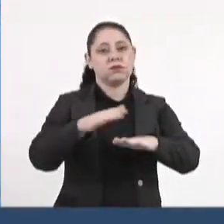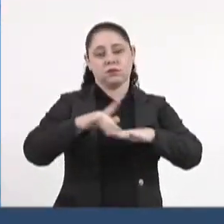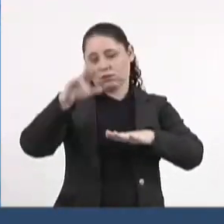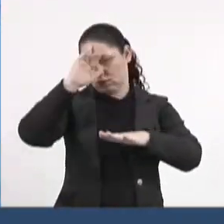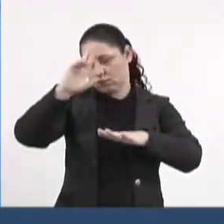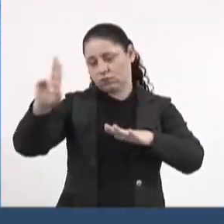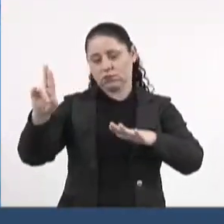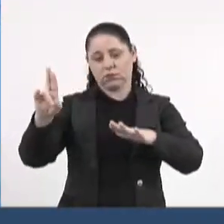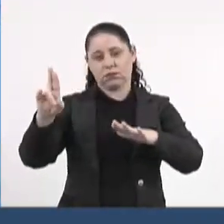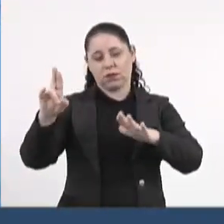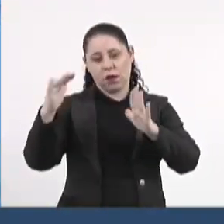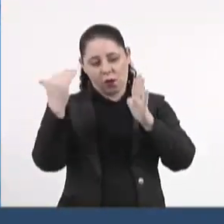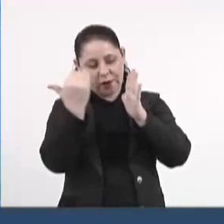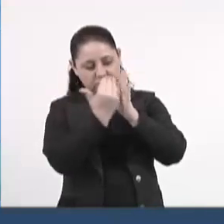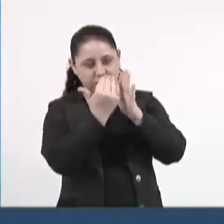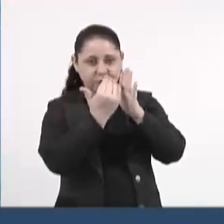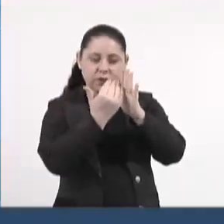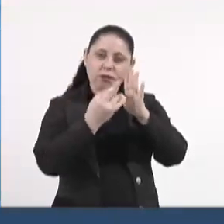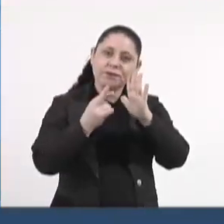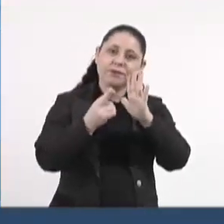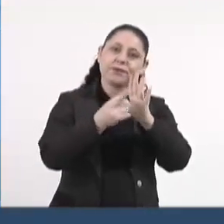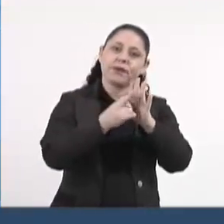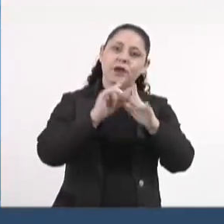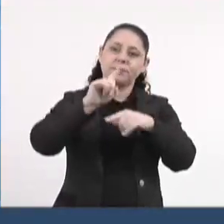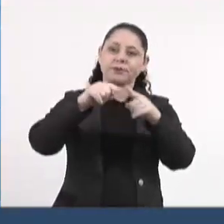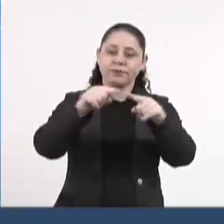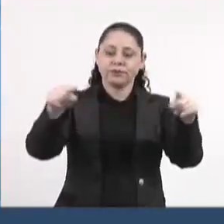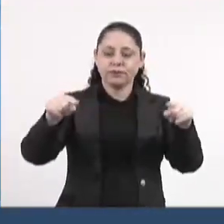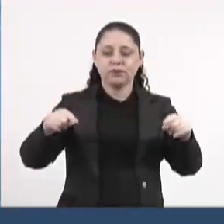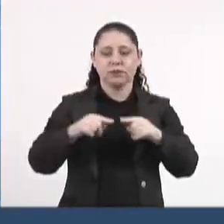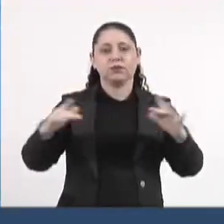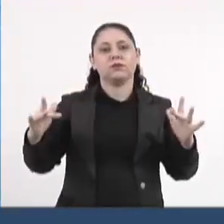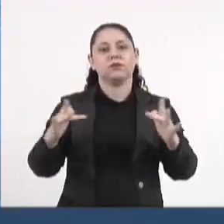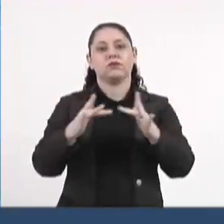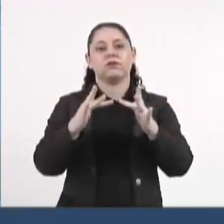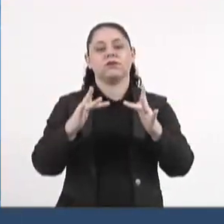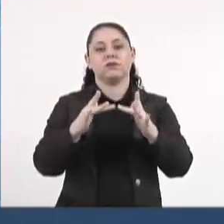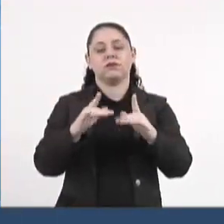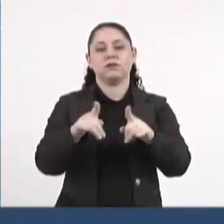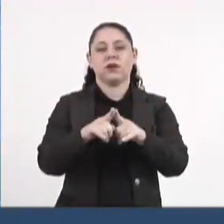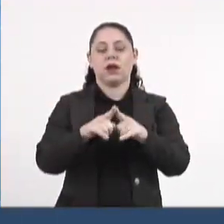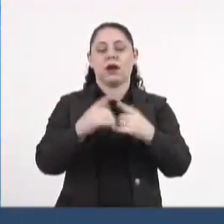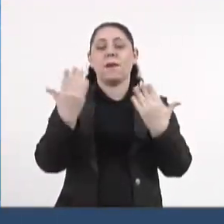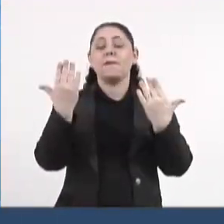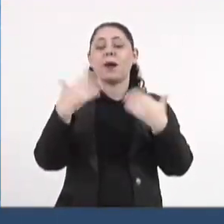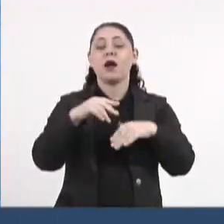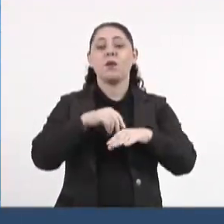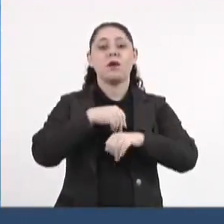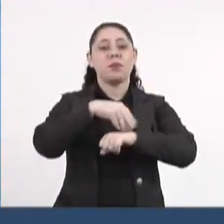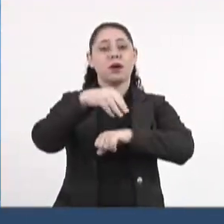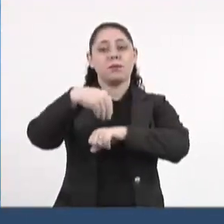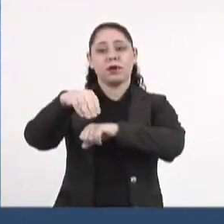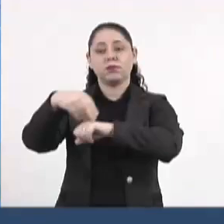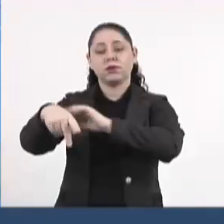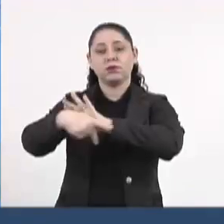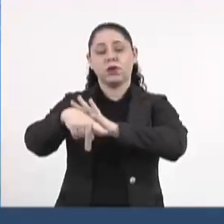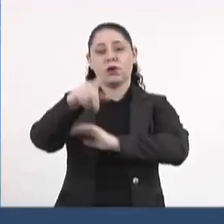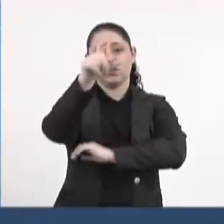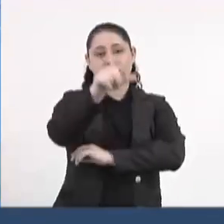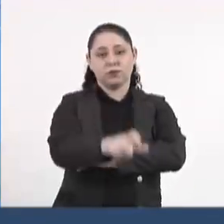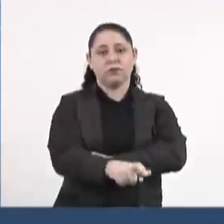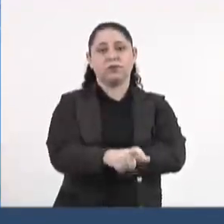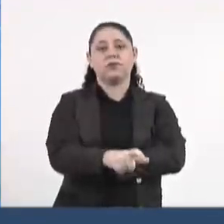diretora, observada as normas regimentais, após ouvido o colendo plenário, que seja encaminhado expediente deste poder à senhora,